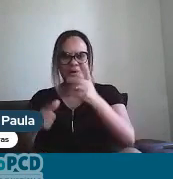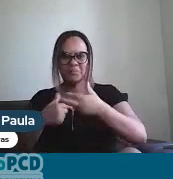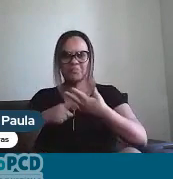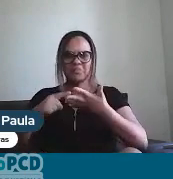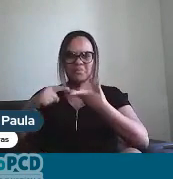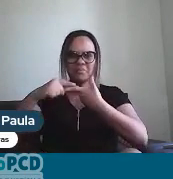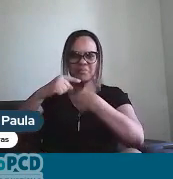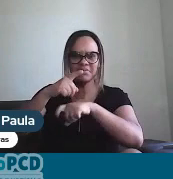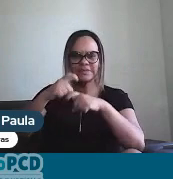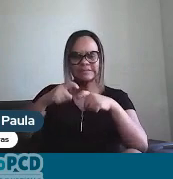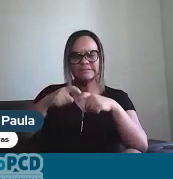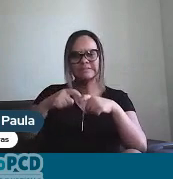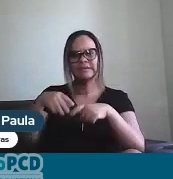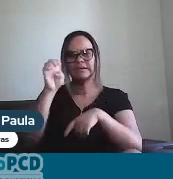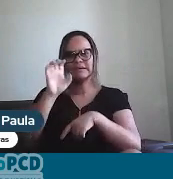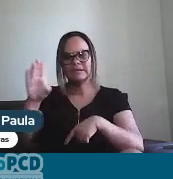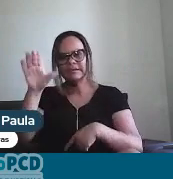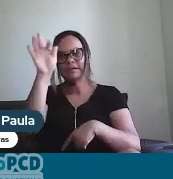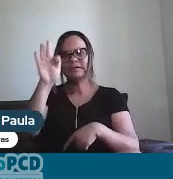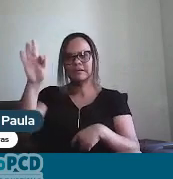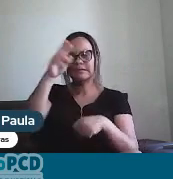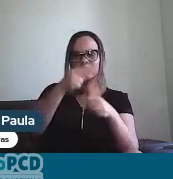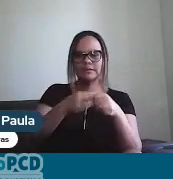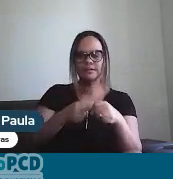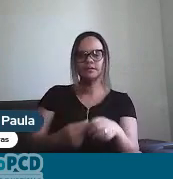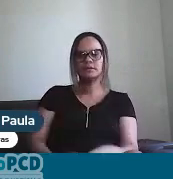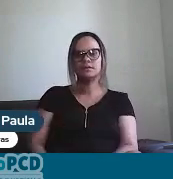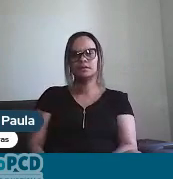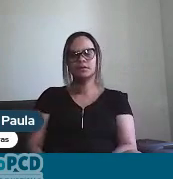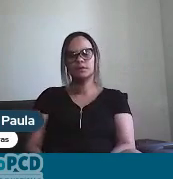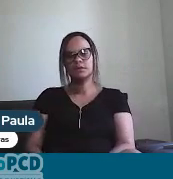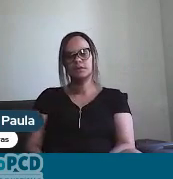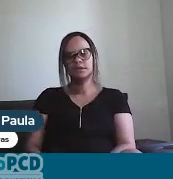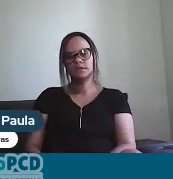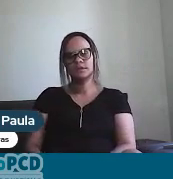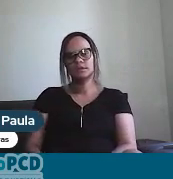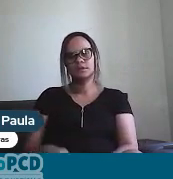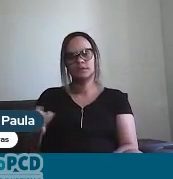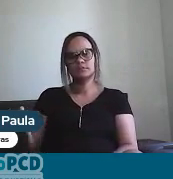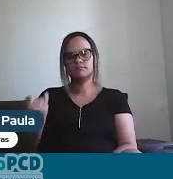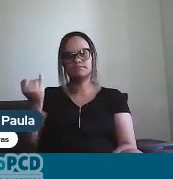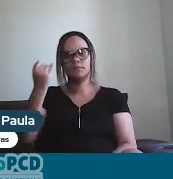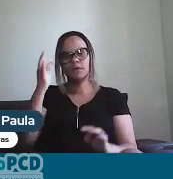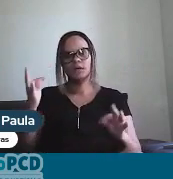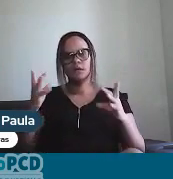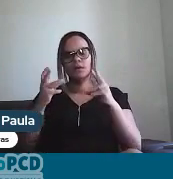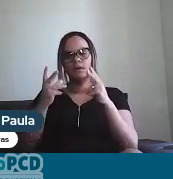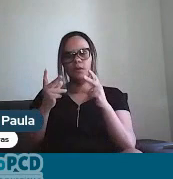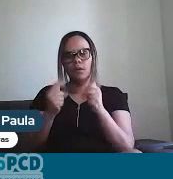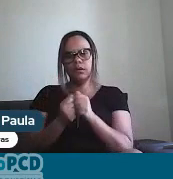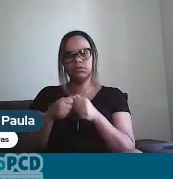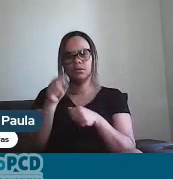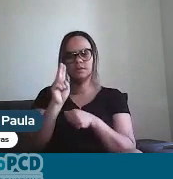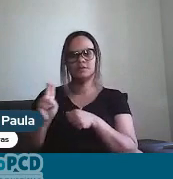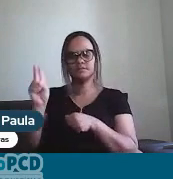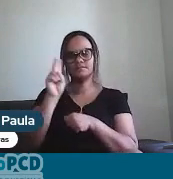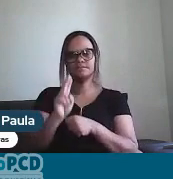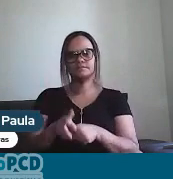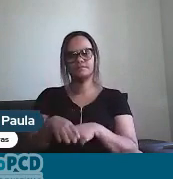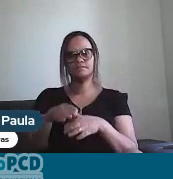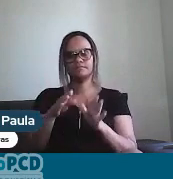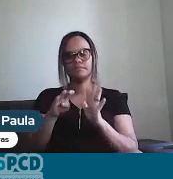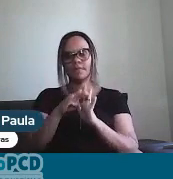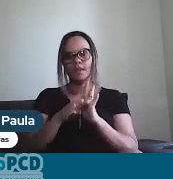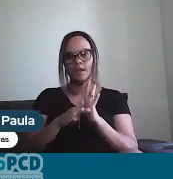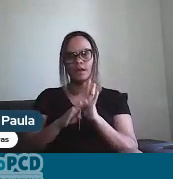para estadual, outra para municipal, né? Então, é muito importante que todos os entes utilizem o mesmo procedimento